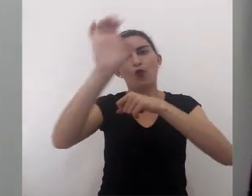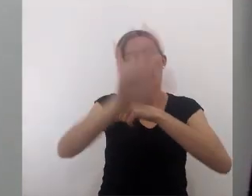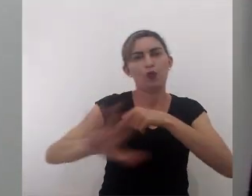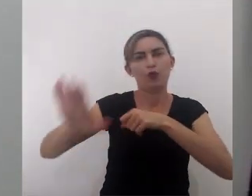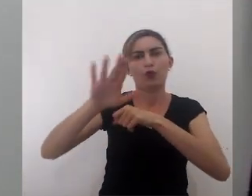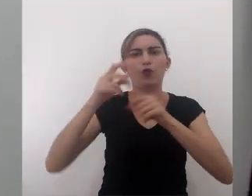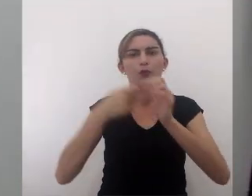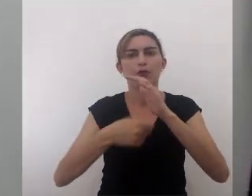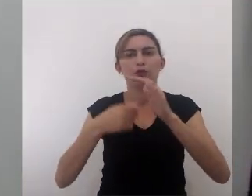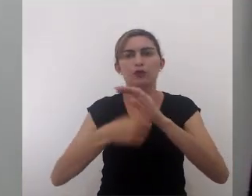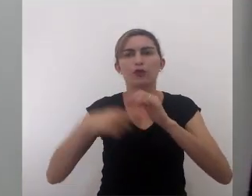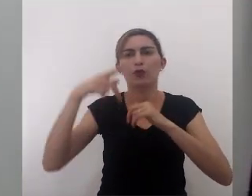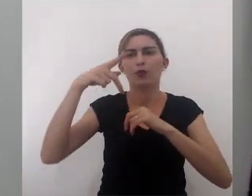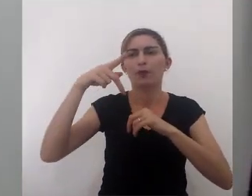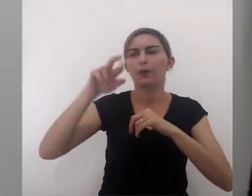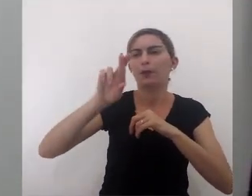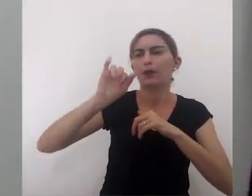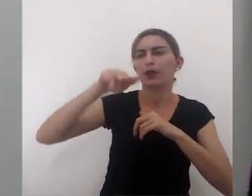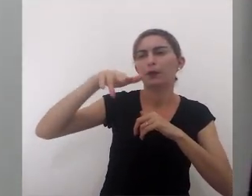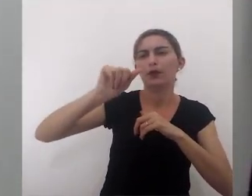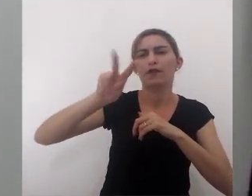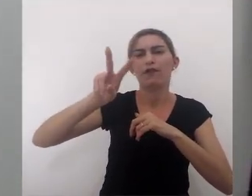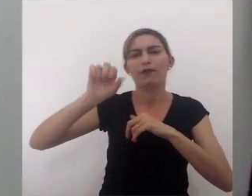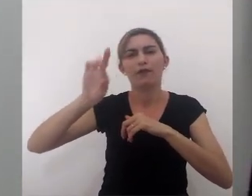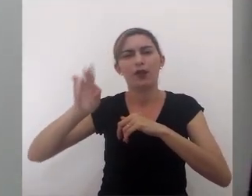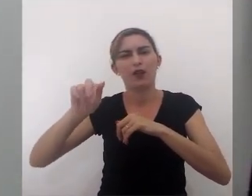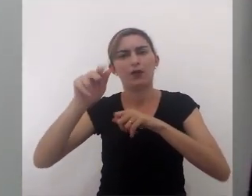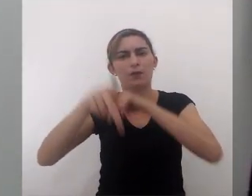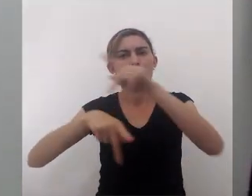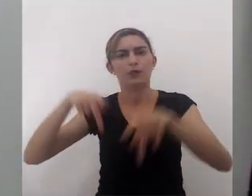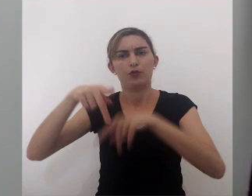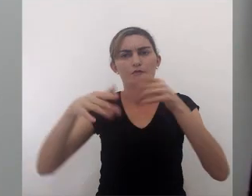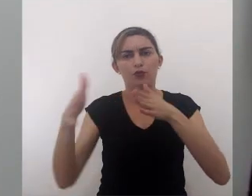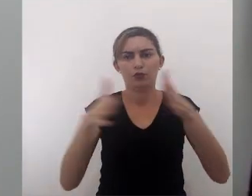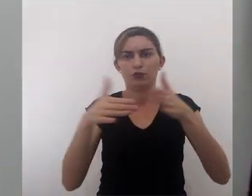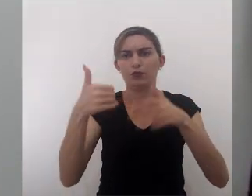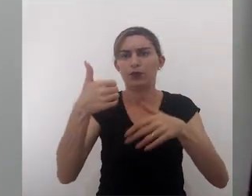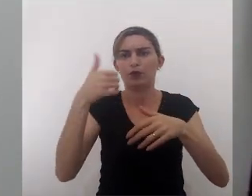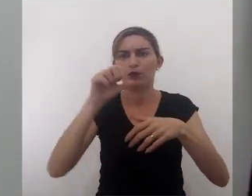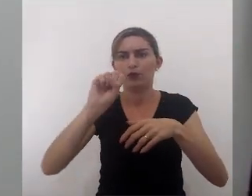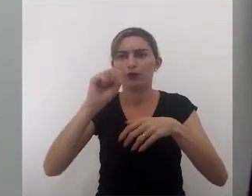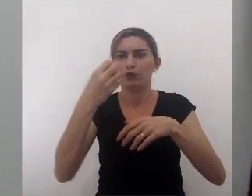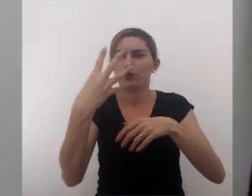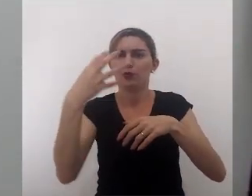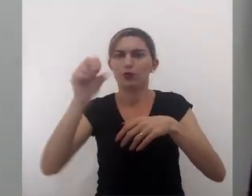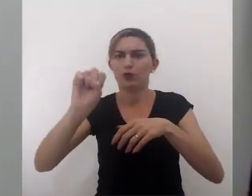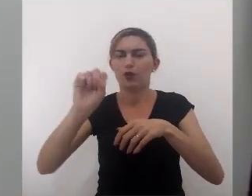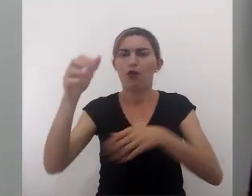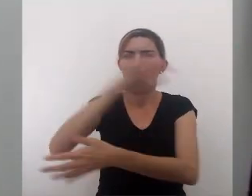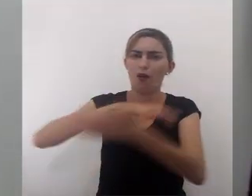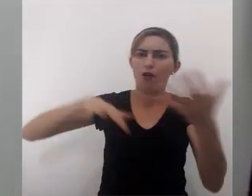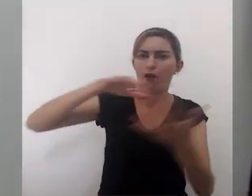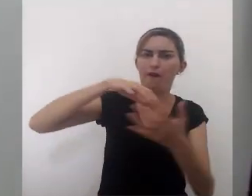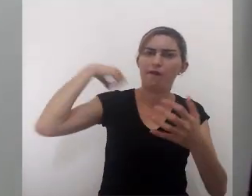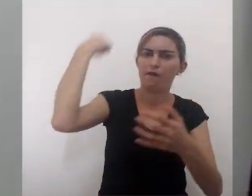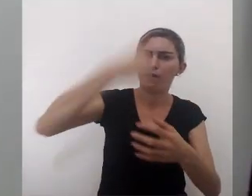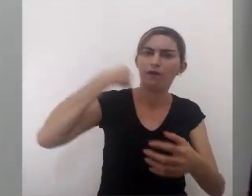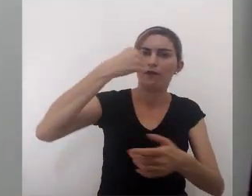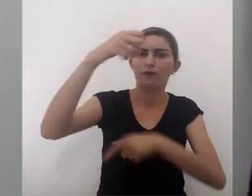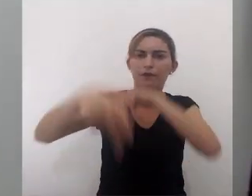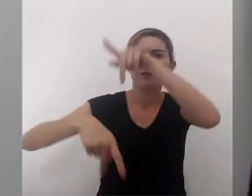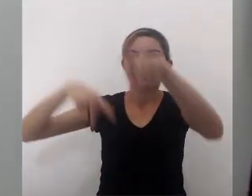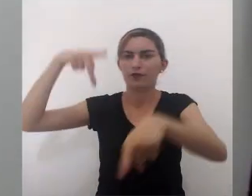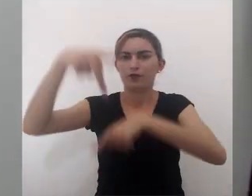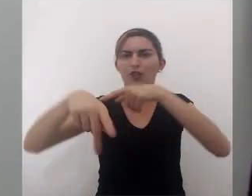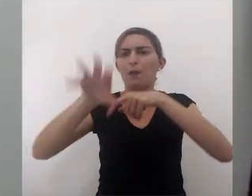na realidade, o que é a Primavera dos Povos. Durante 1848, revoltas populares,